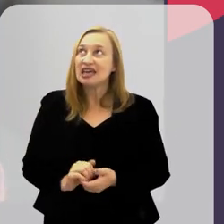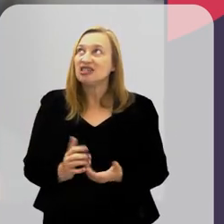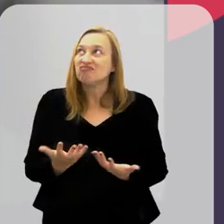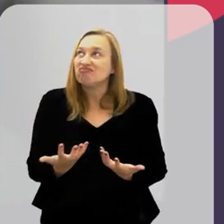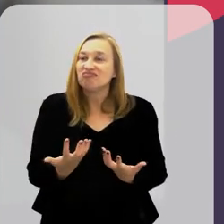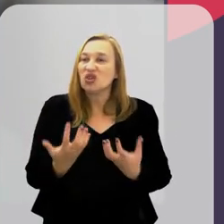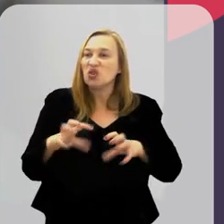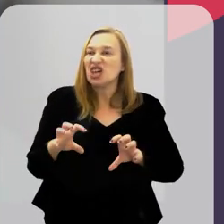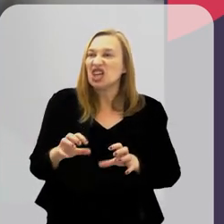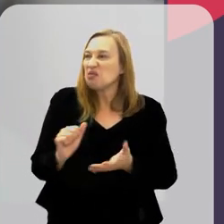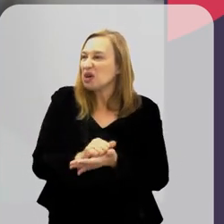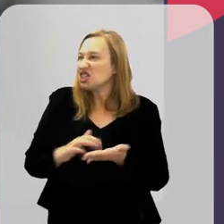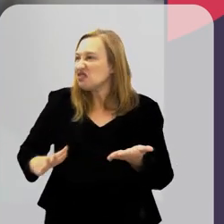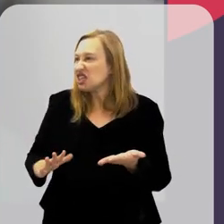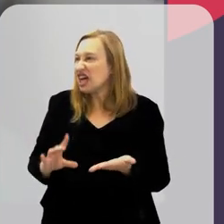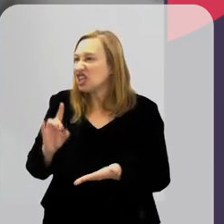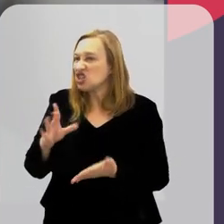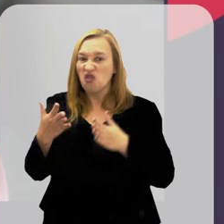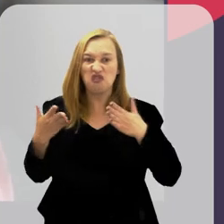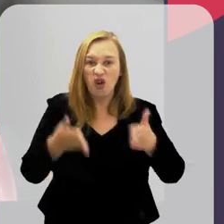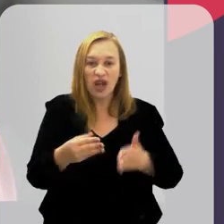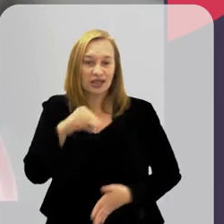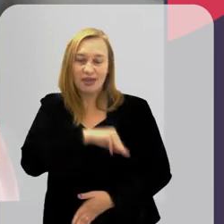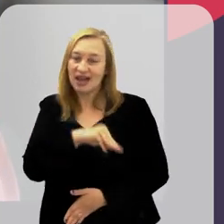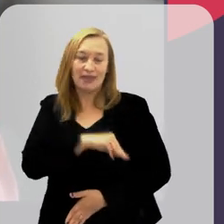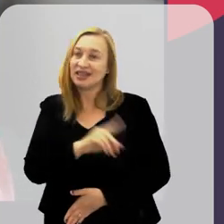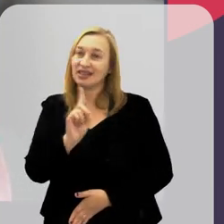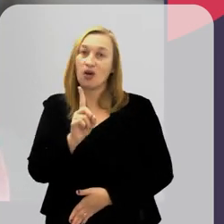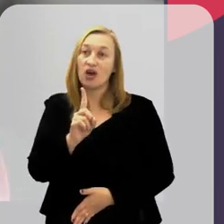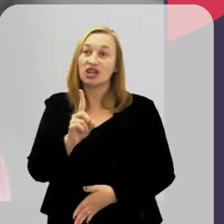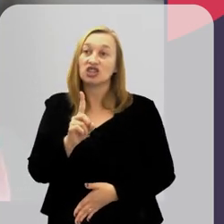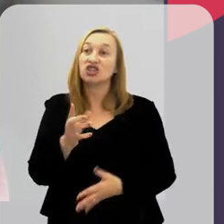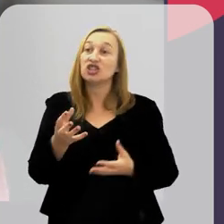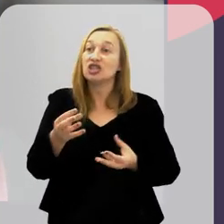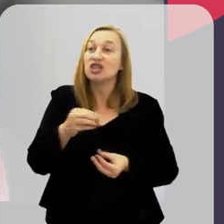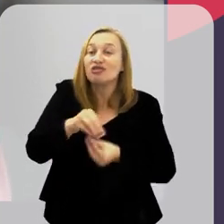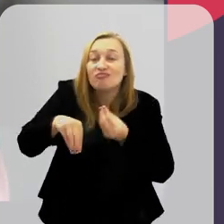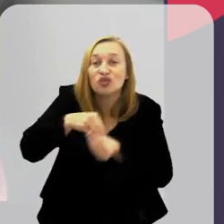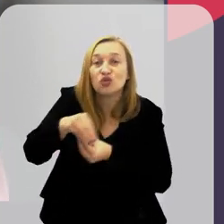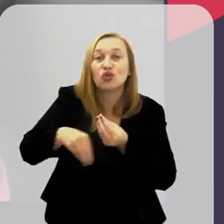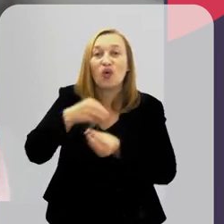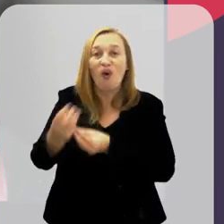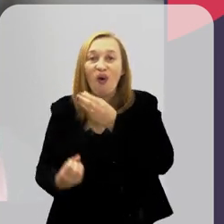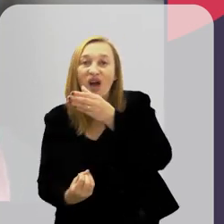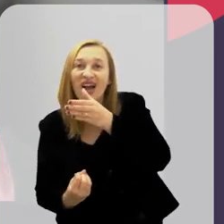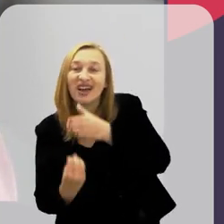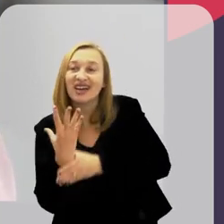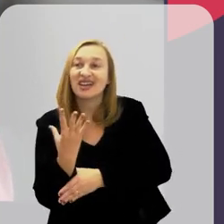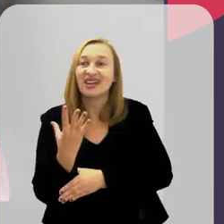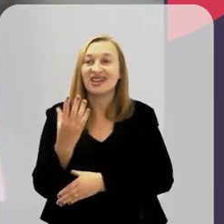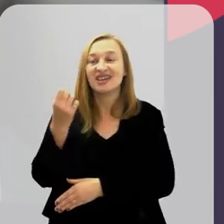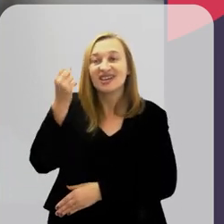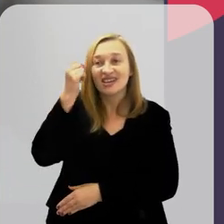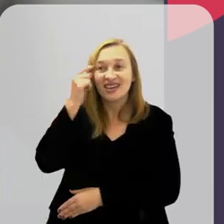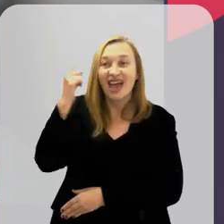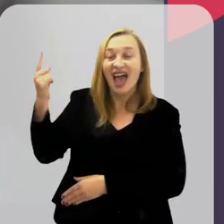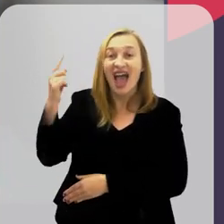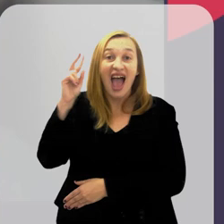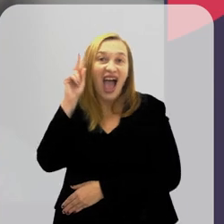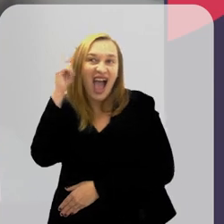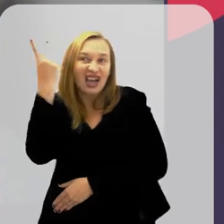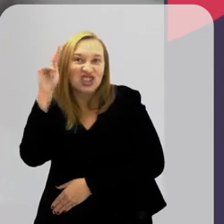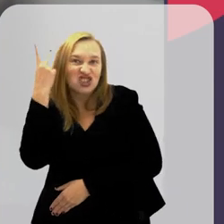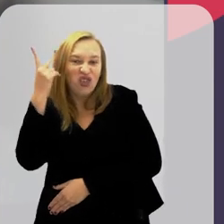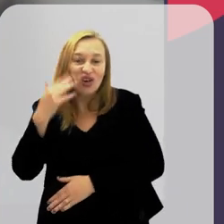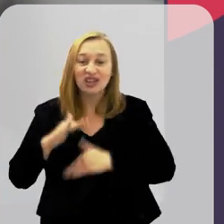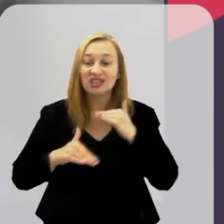RPG, uma atividade assim muito matemática. Então, a gente tentou usar criatividade. A